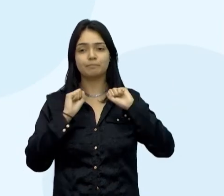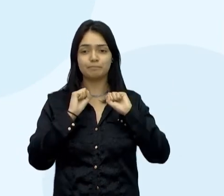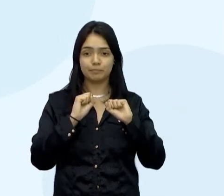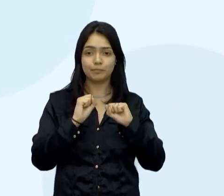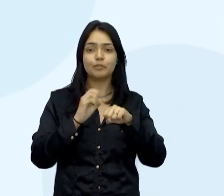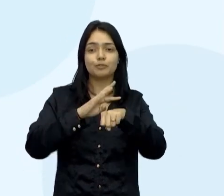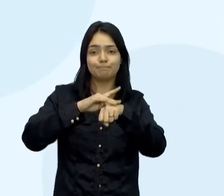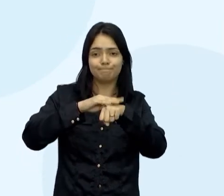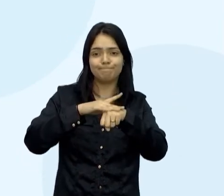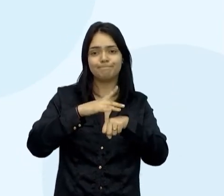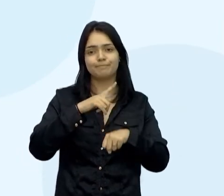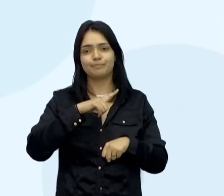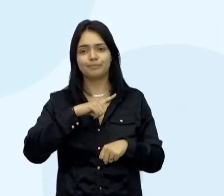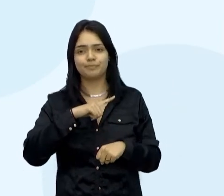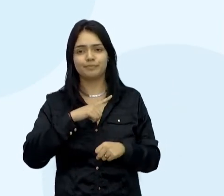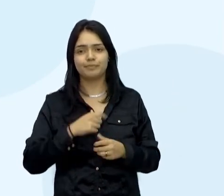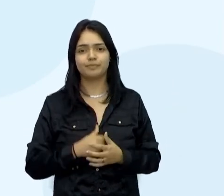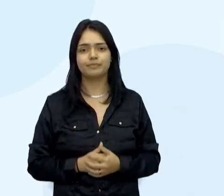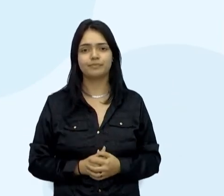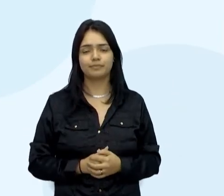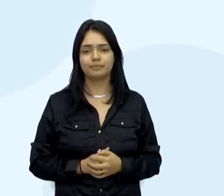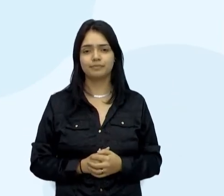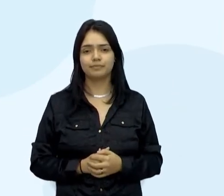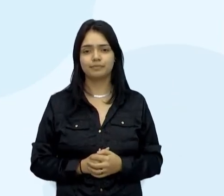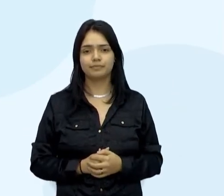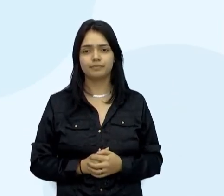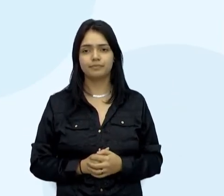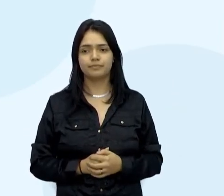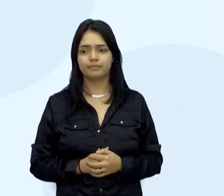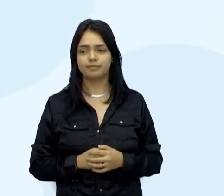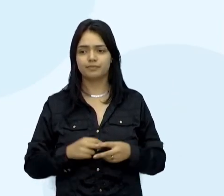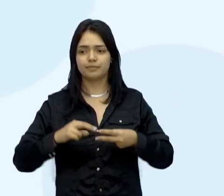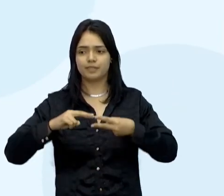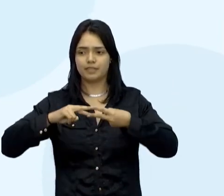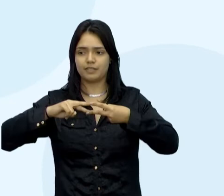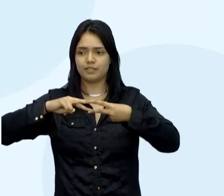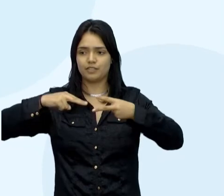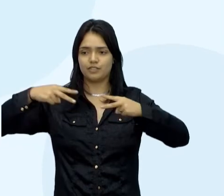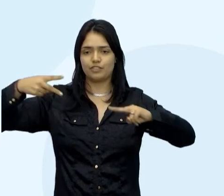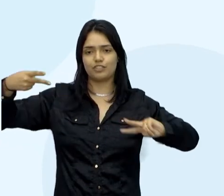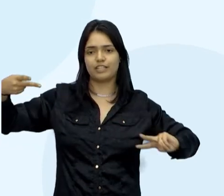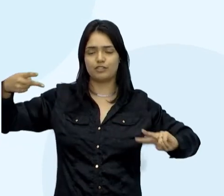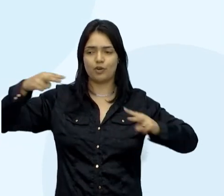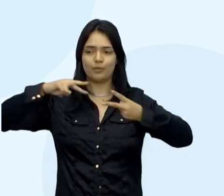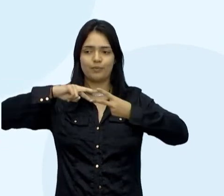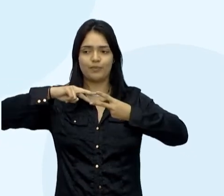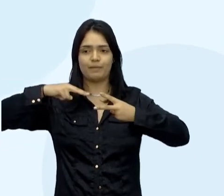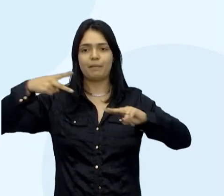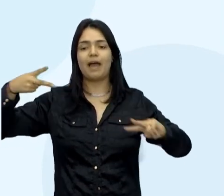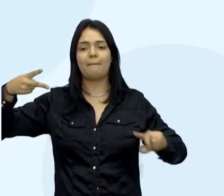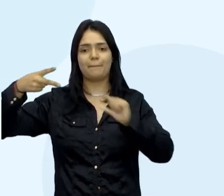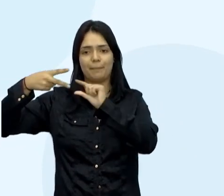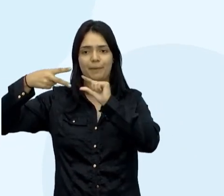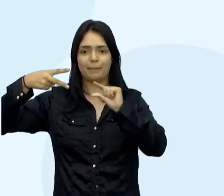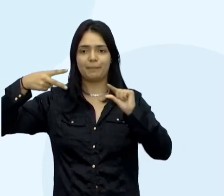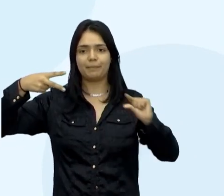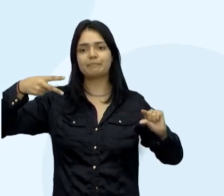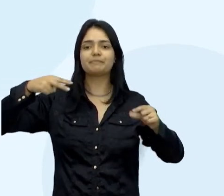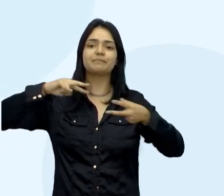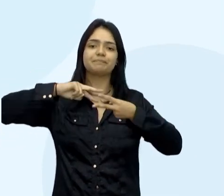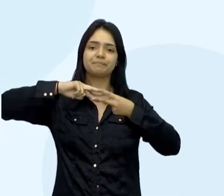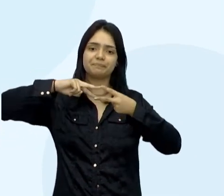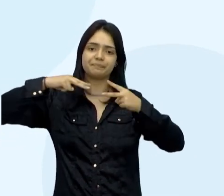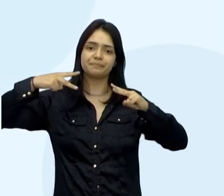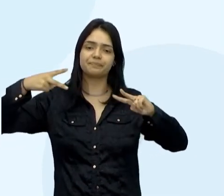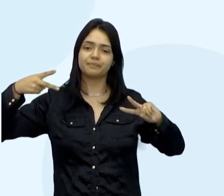maior probabilidade do compartilhamento de genes, que podem ser genes recessivos ou genes dominantes,